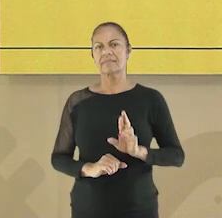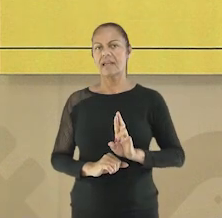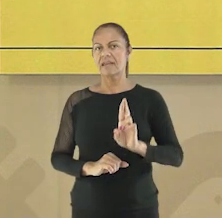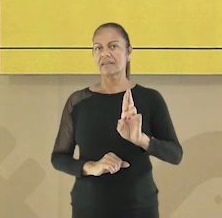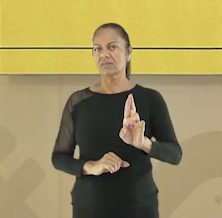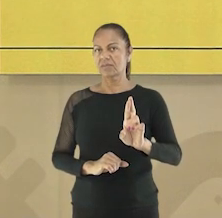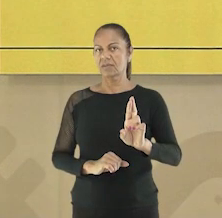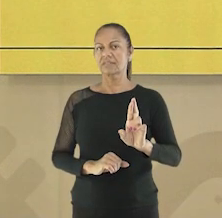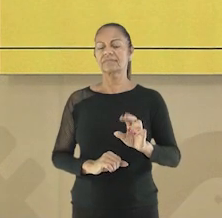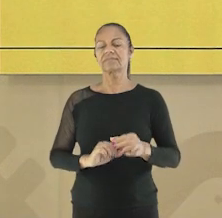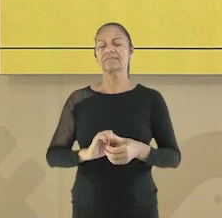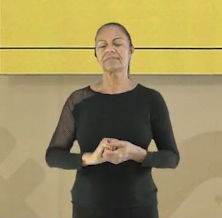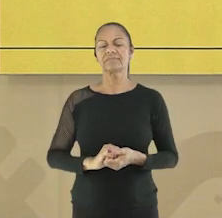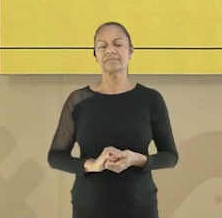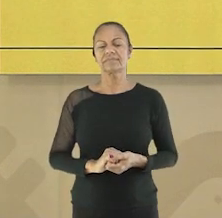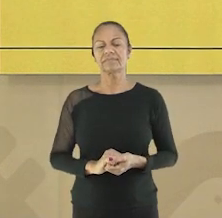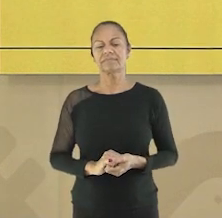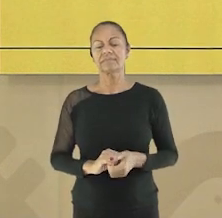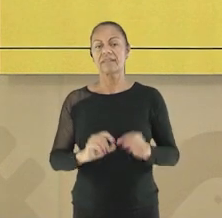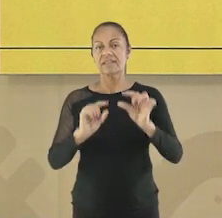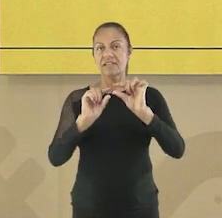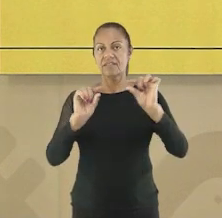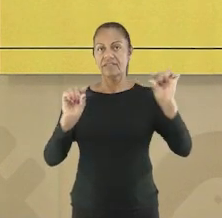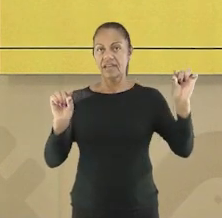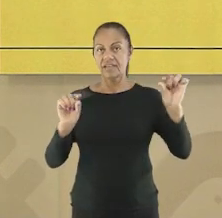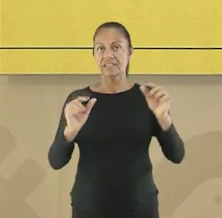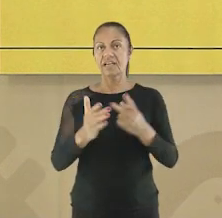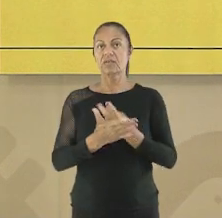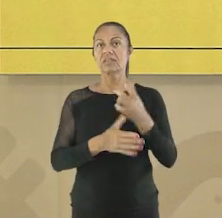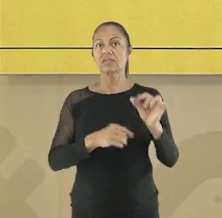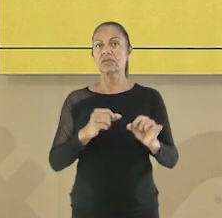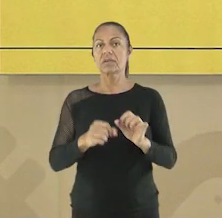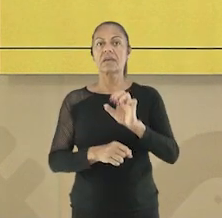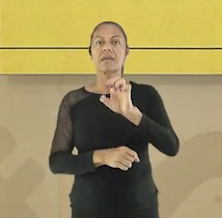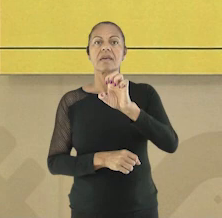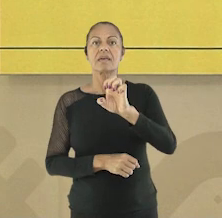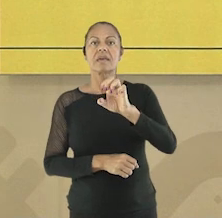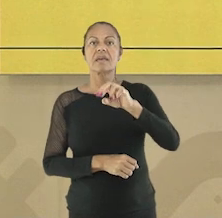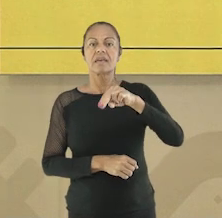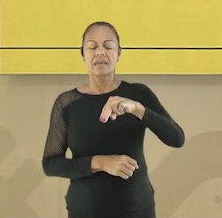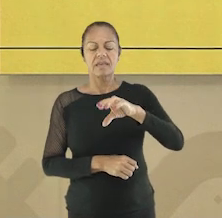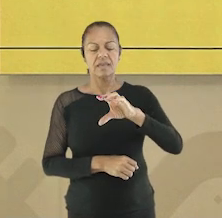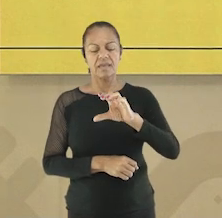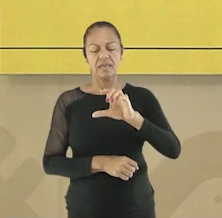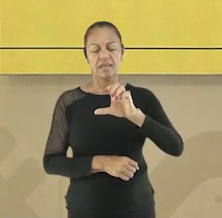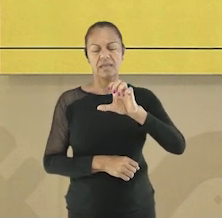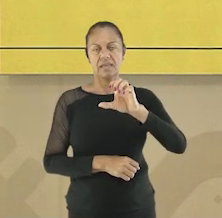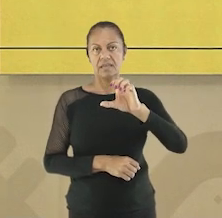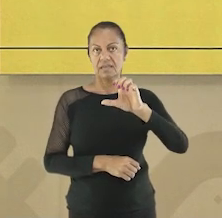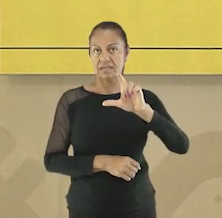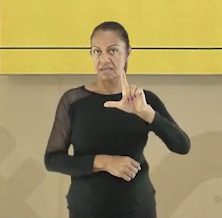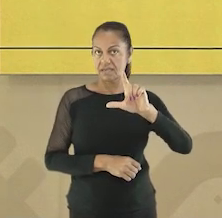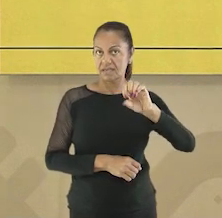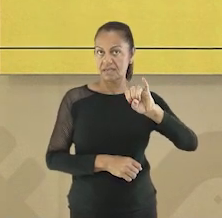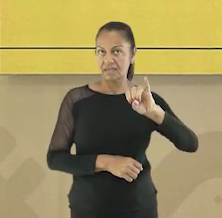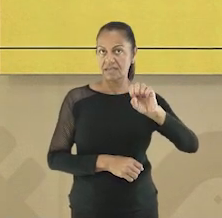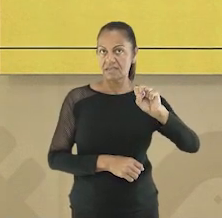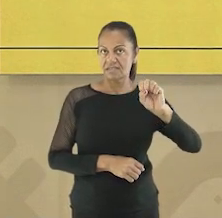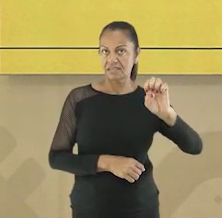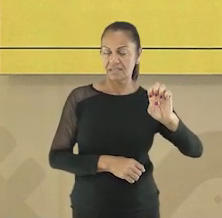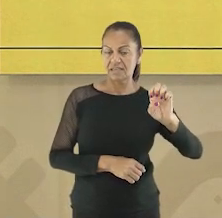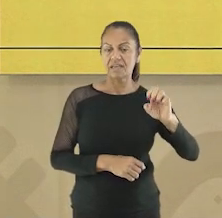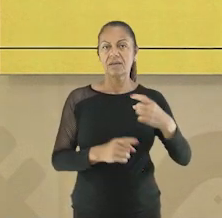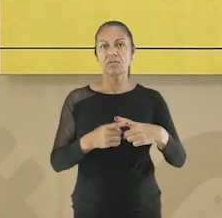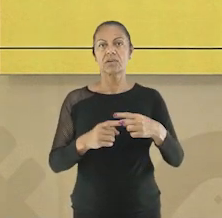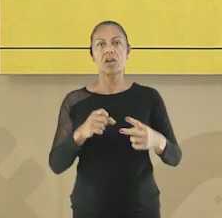Resposta da questão 3. Aqui nessa frase ocorre uma ênclise, porque o verbo levar